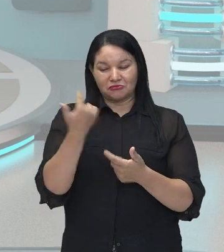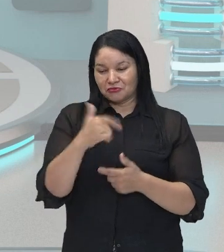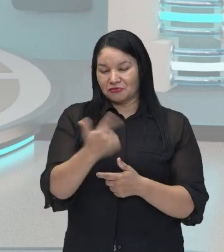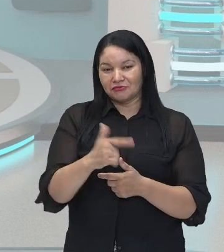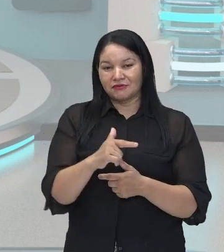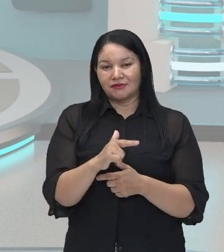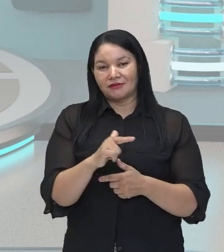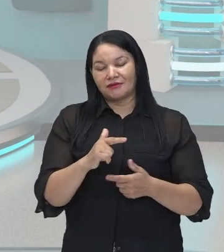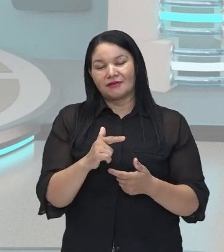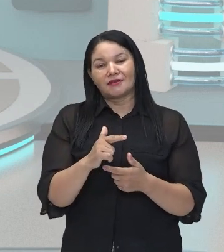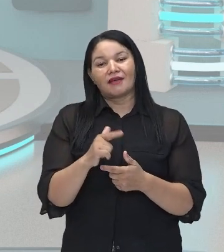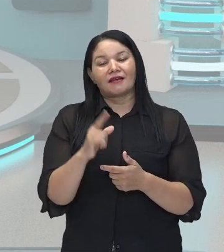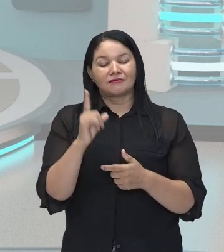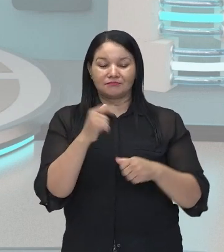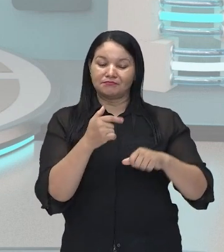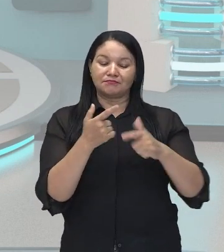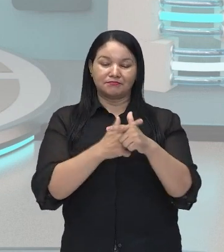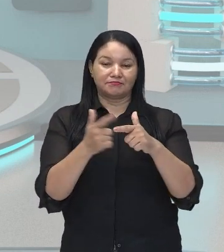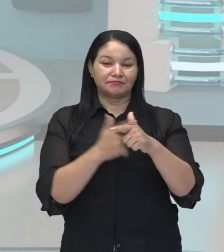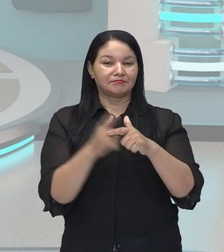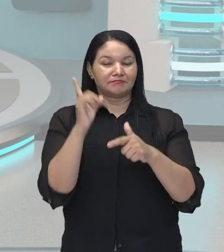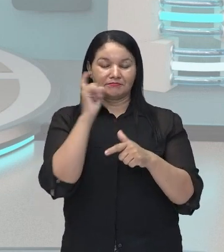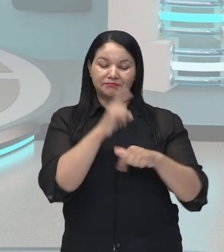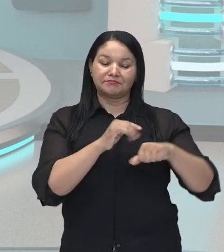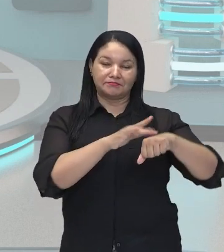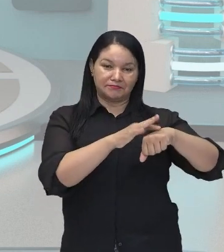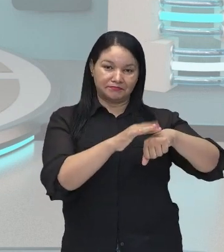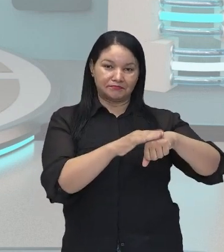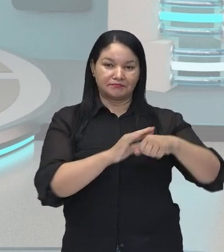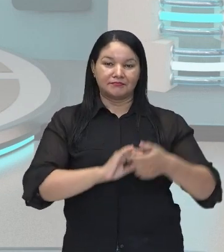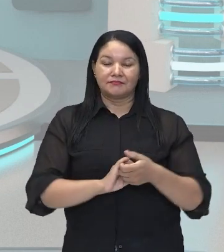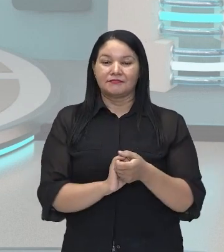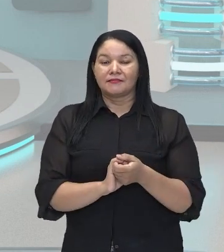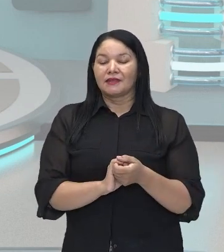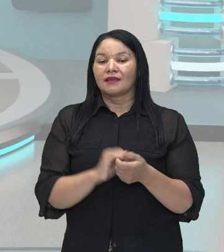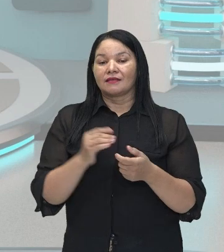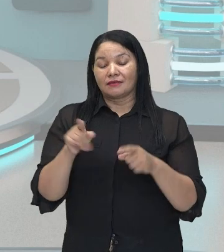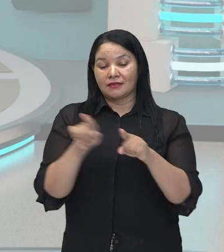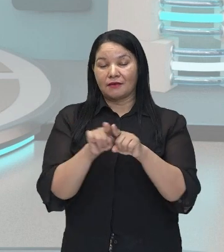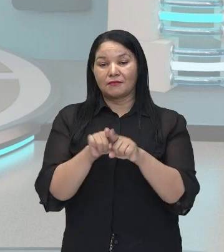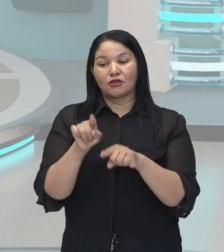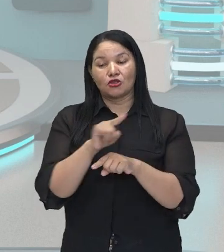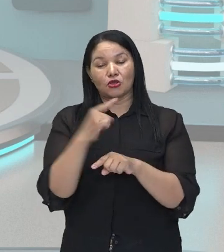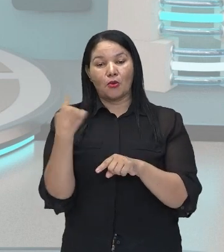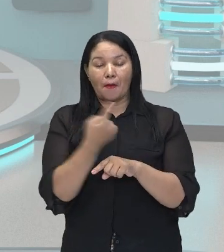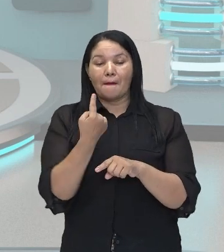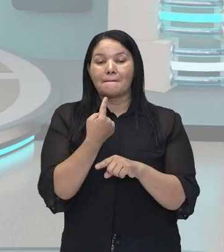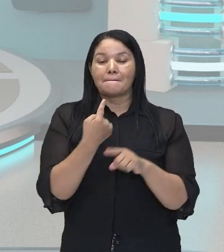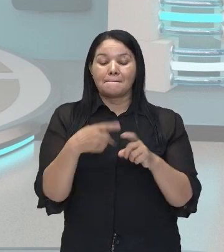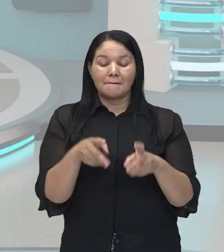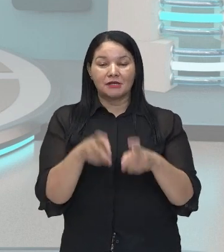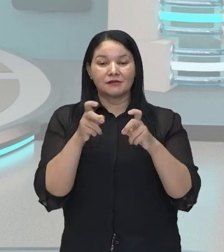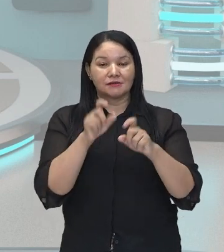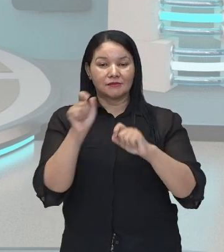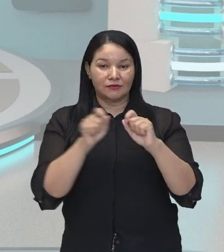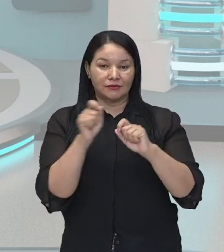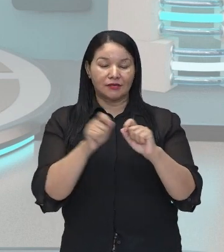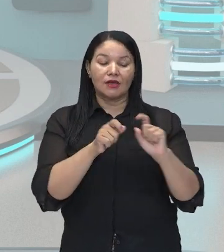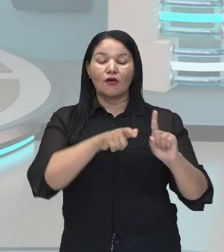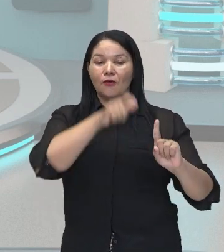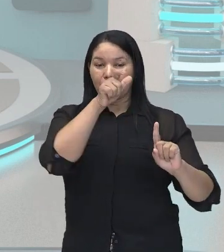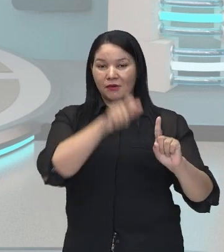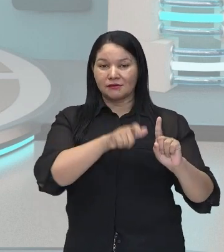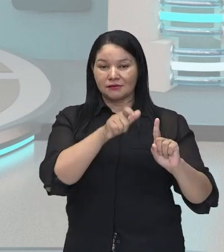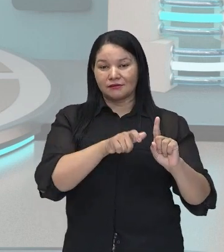que nós vamos ter exatamente aí um personagem que não permitiram que ele